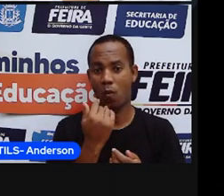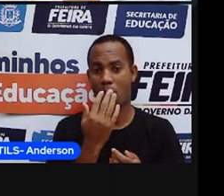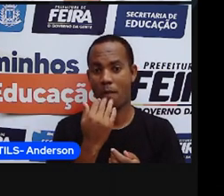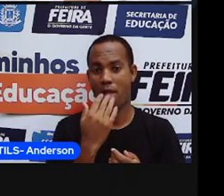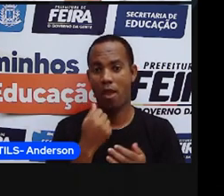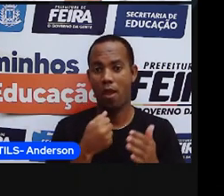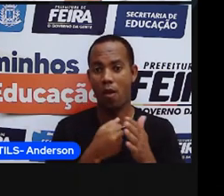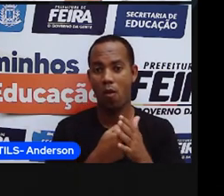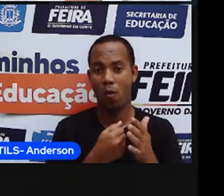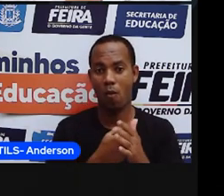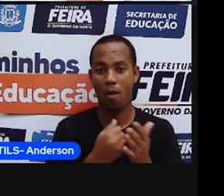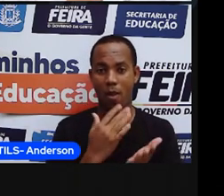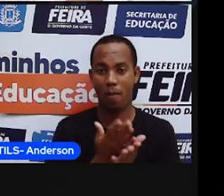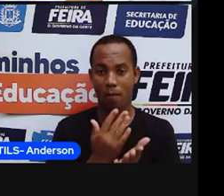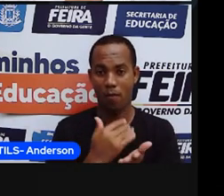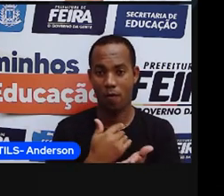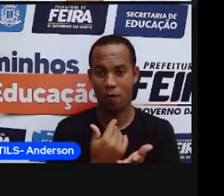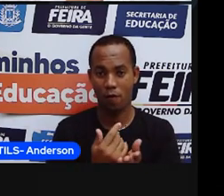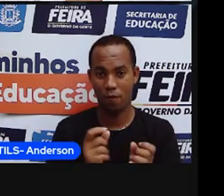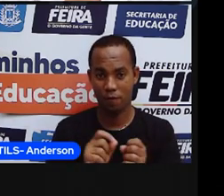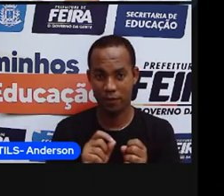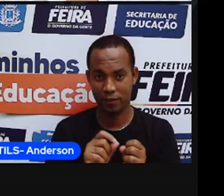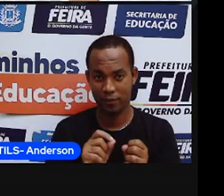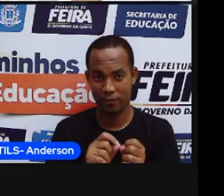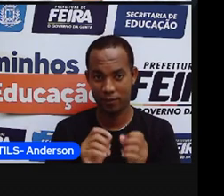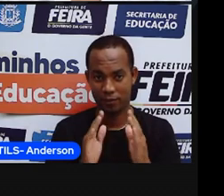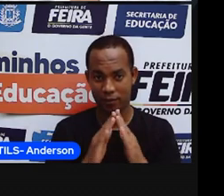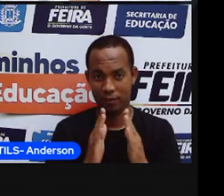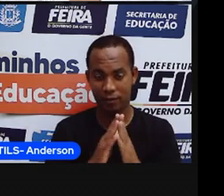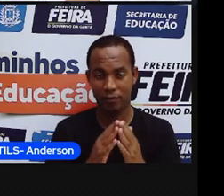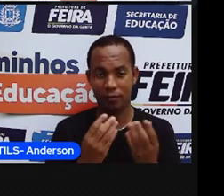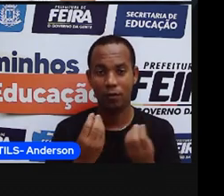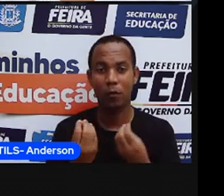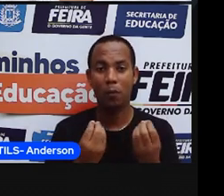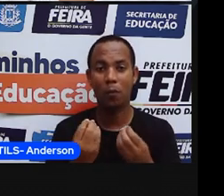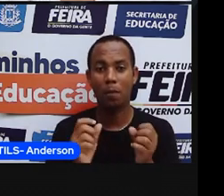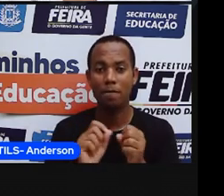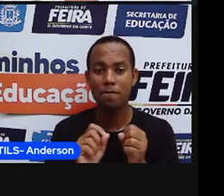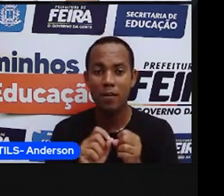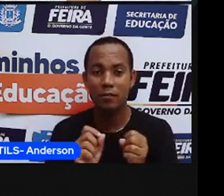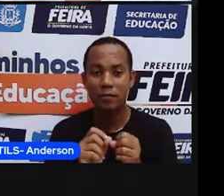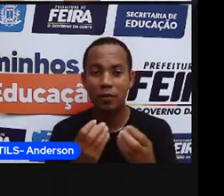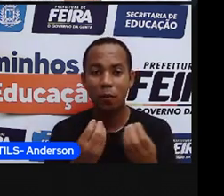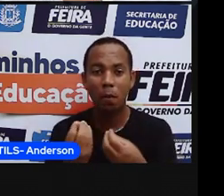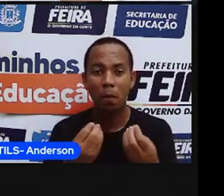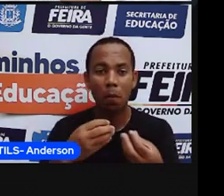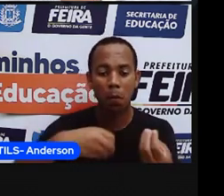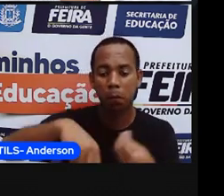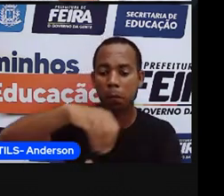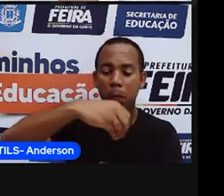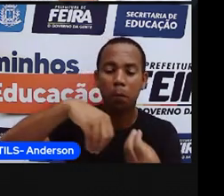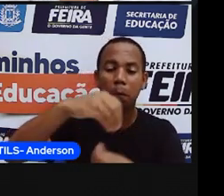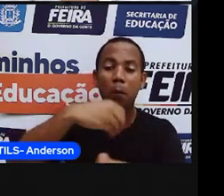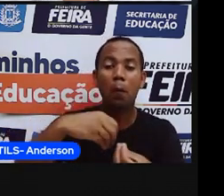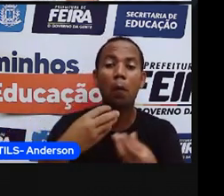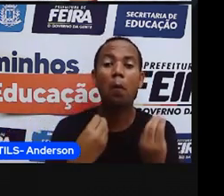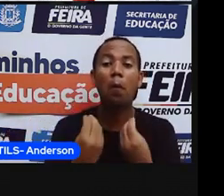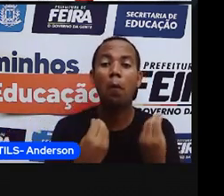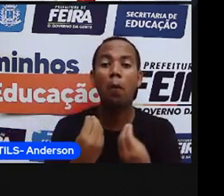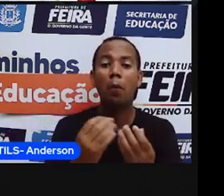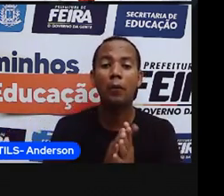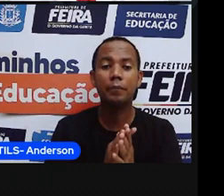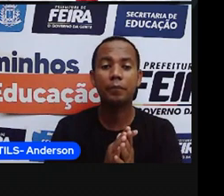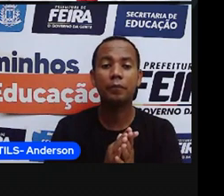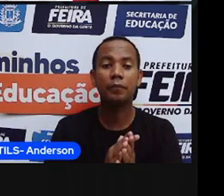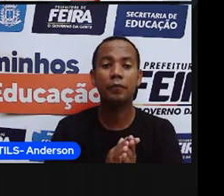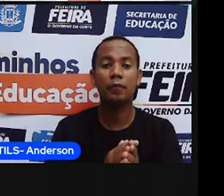ver a receita do bolo que ele vai fazer para a gente, né? O modo de preparo. O modo de preparo é como eu vou fazer essa receita. Eu